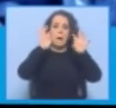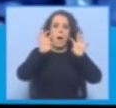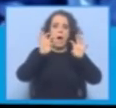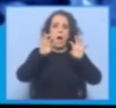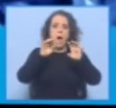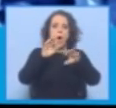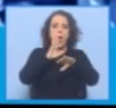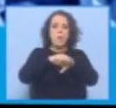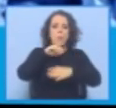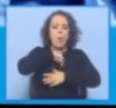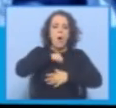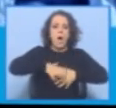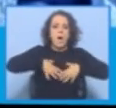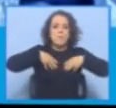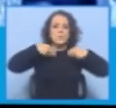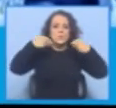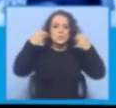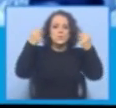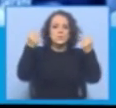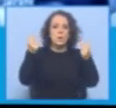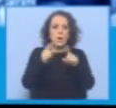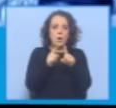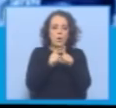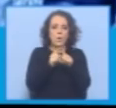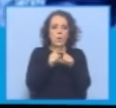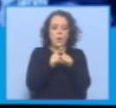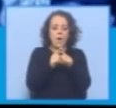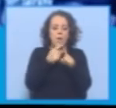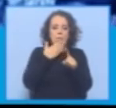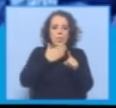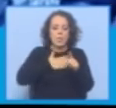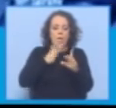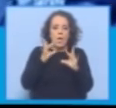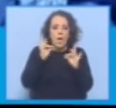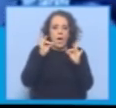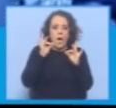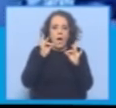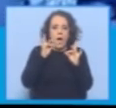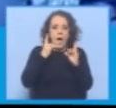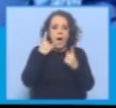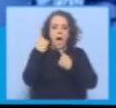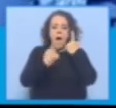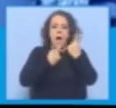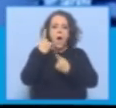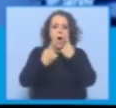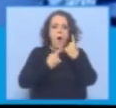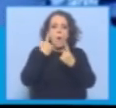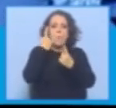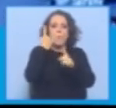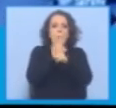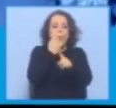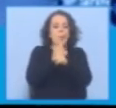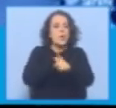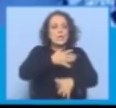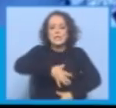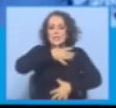comoção, de ter, como ficou aquela experiência de algo de trascendente me tinha tocado. Não sei